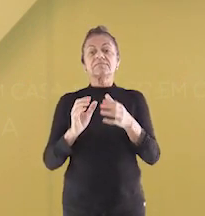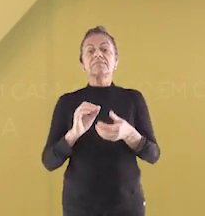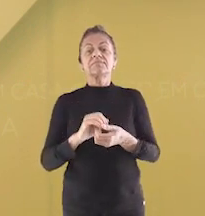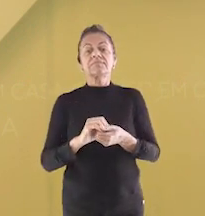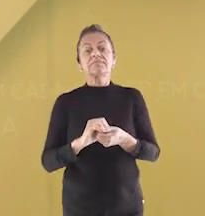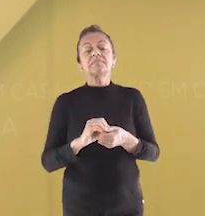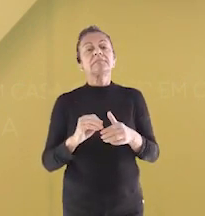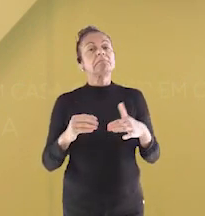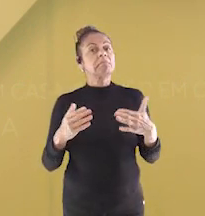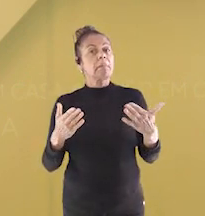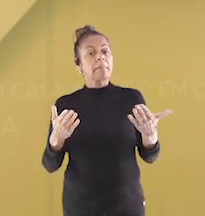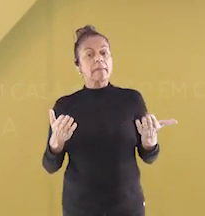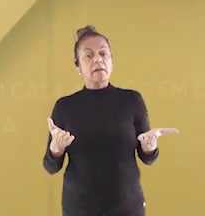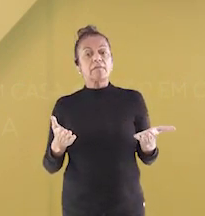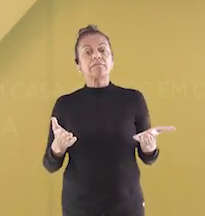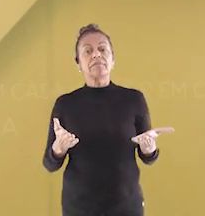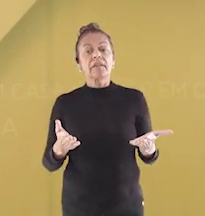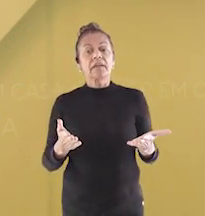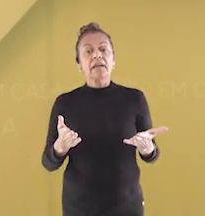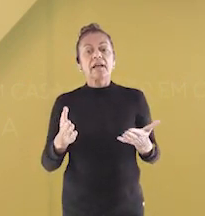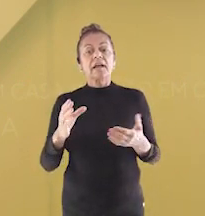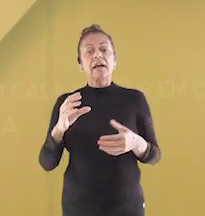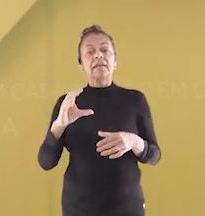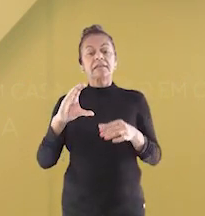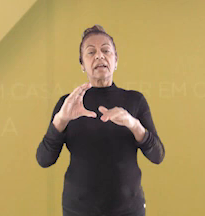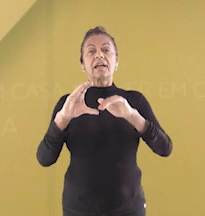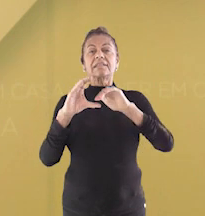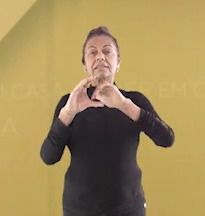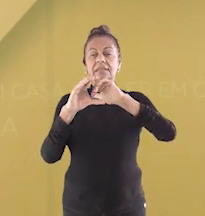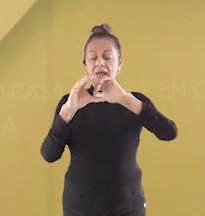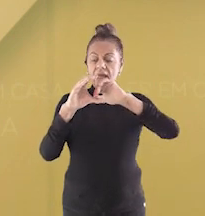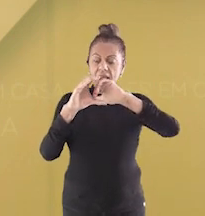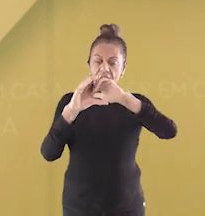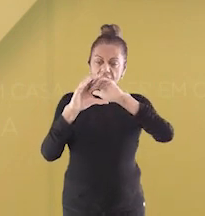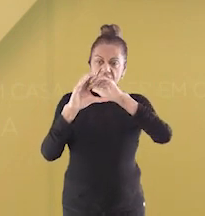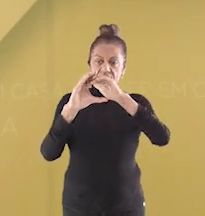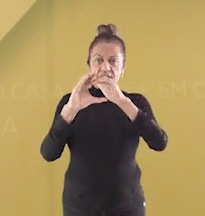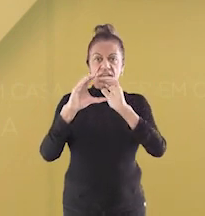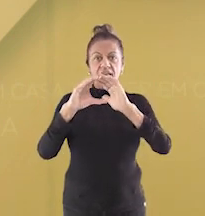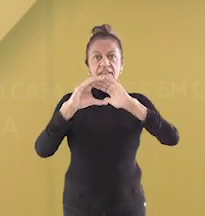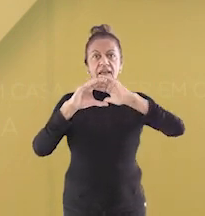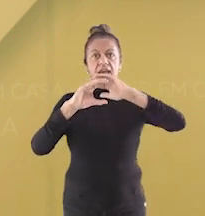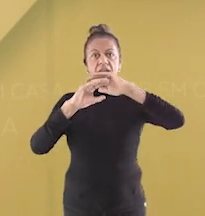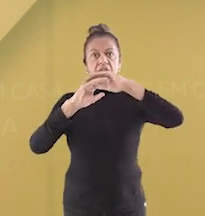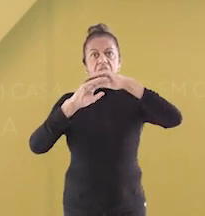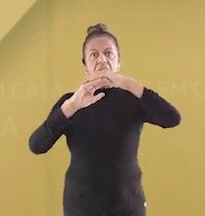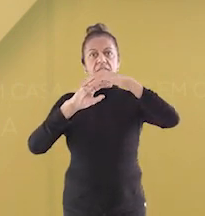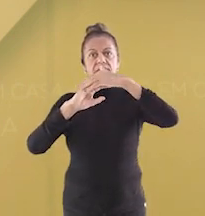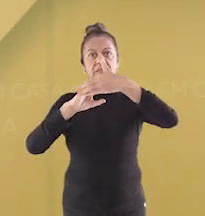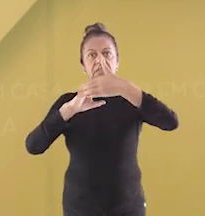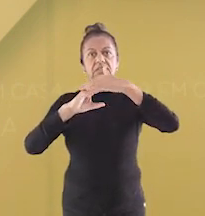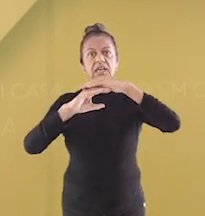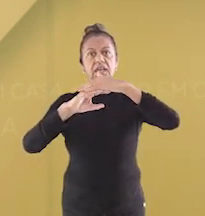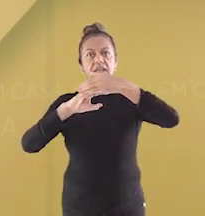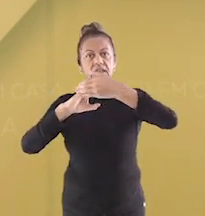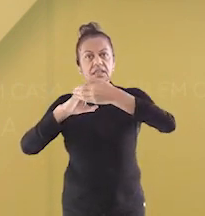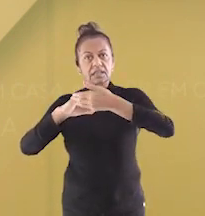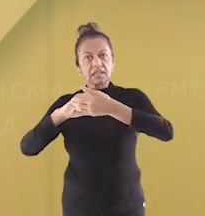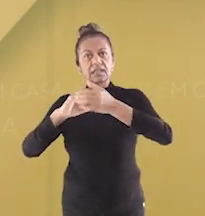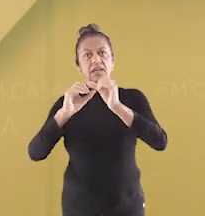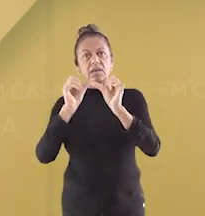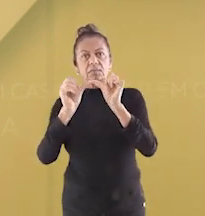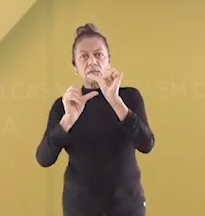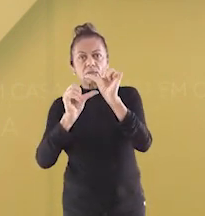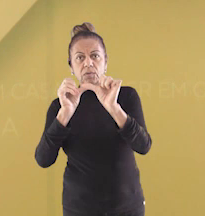se aquece e fica menos denso. Então, ele é levado até a superfície,